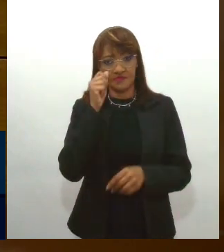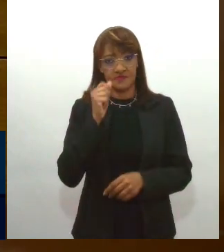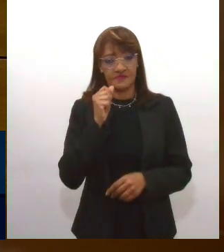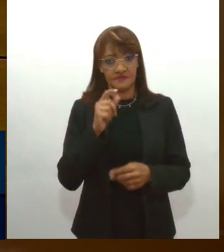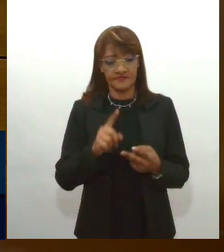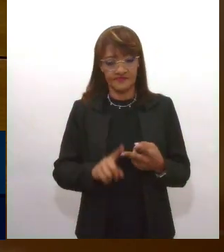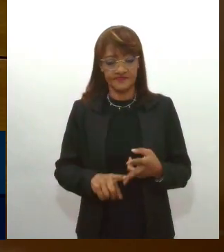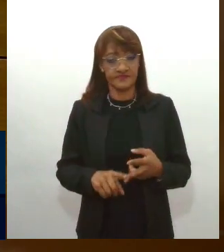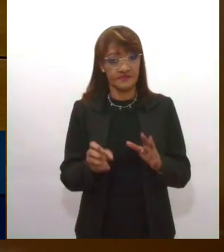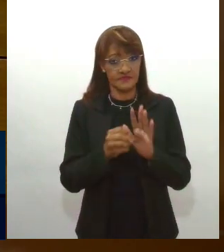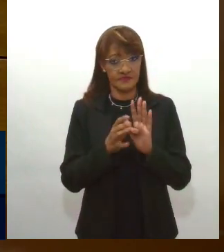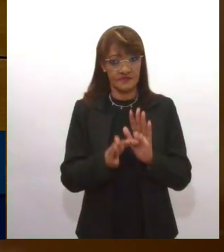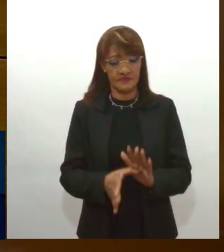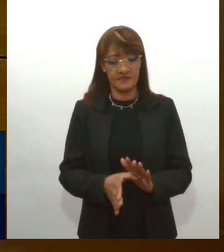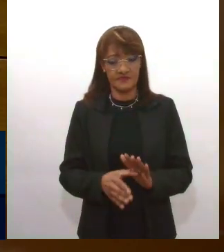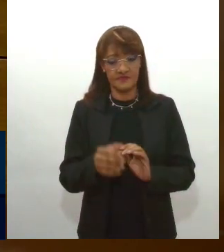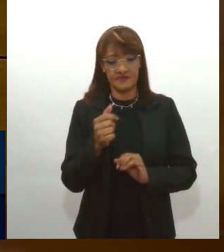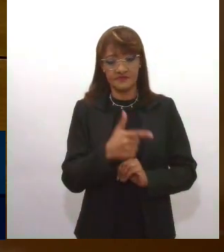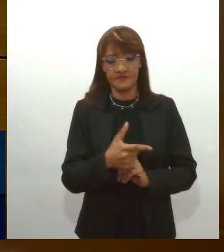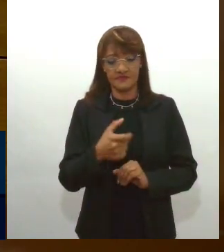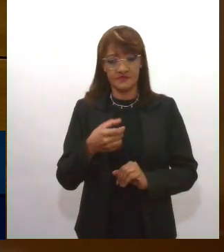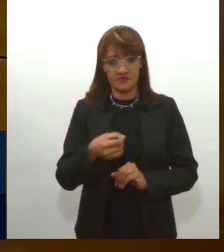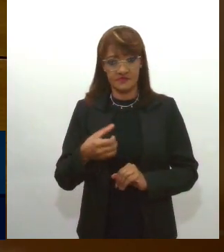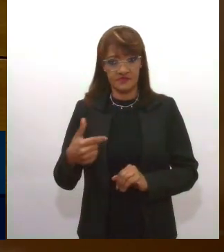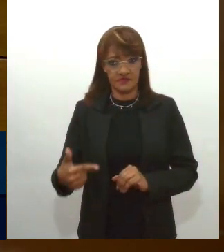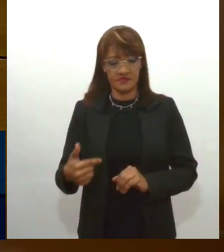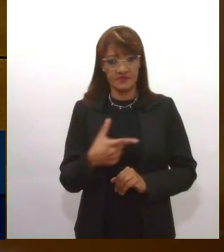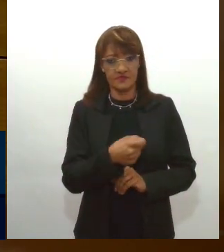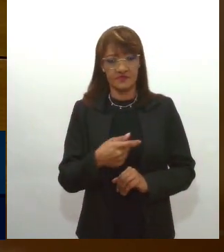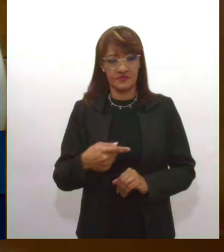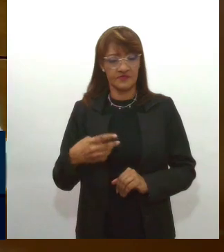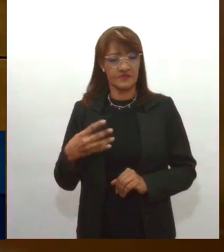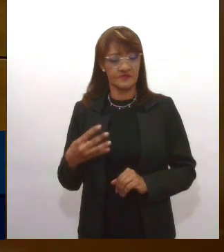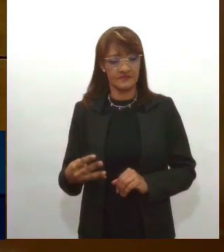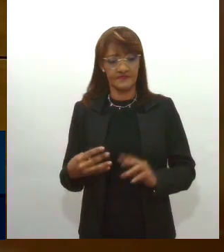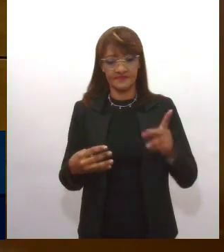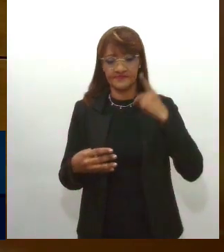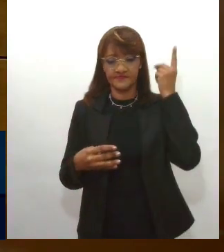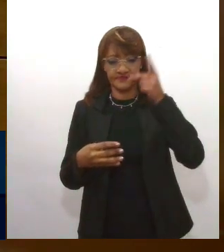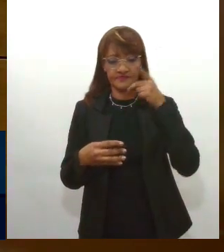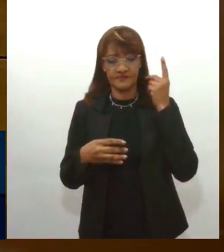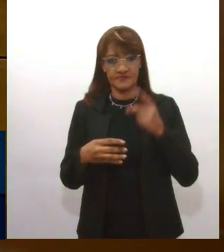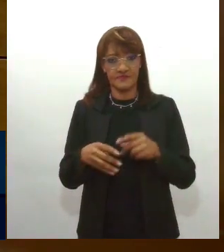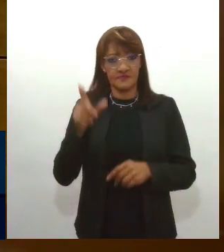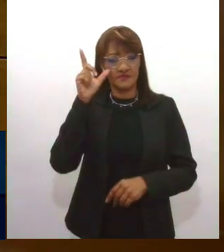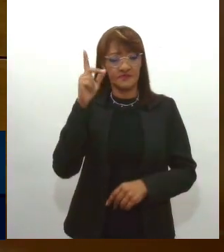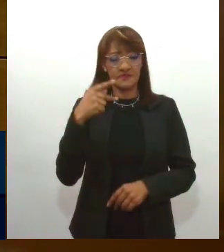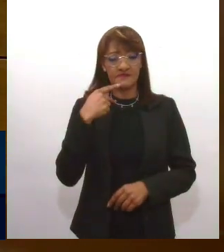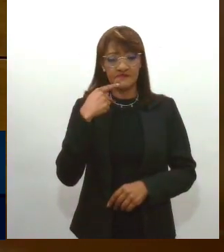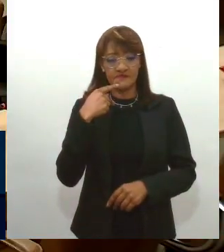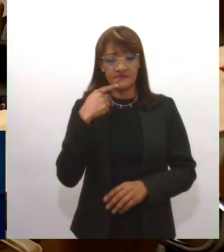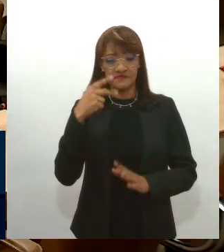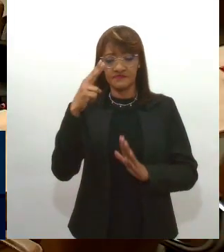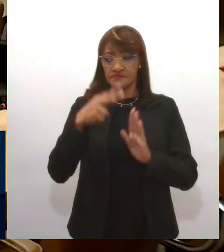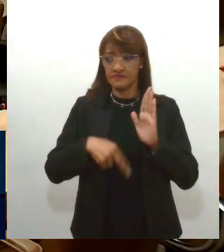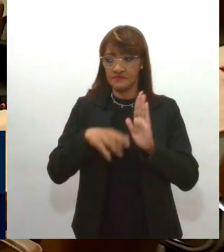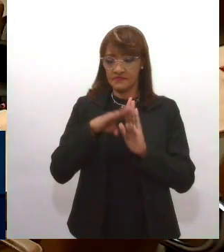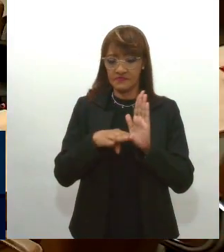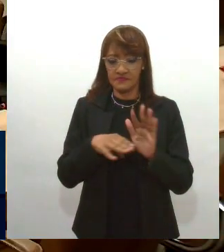202 2024 de autoria do deputado liciano Pimentel leitura do expediente senhor